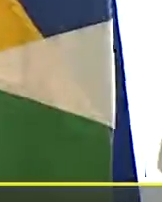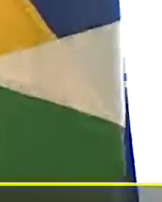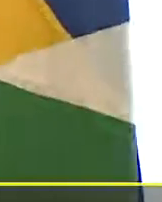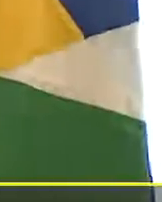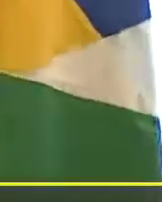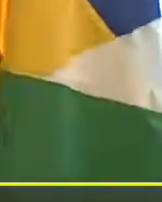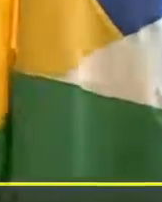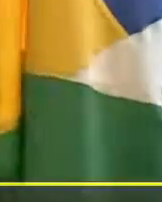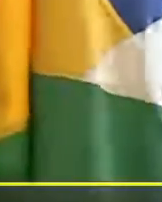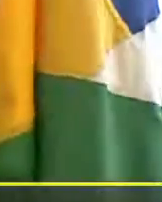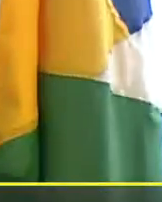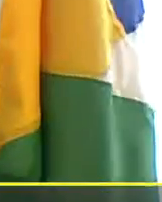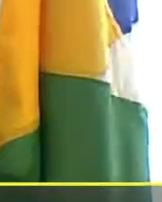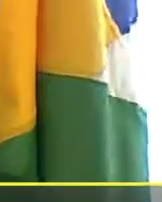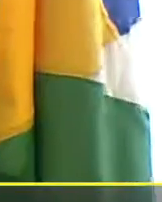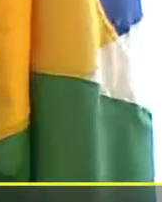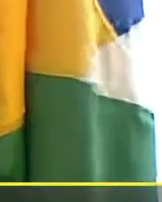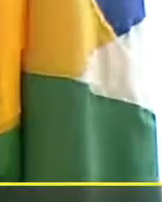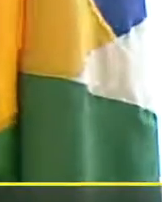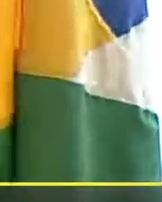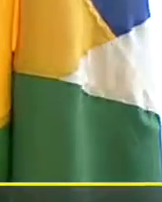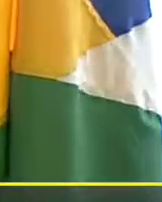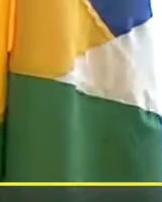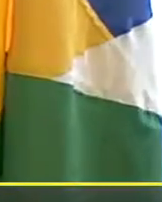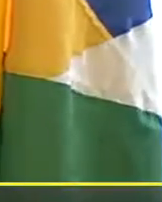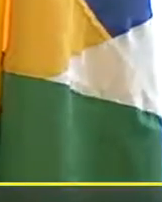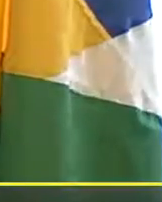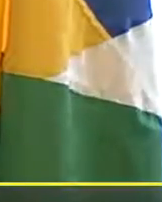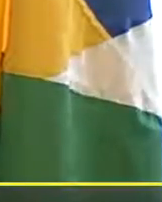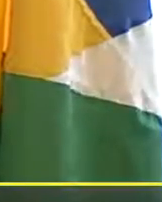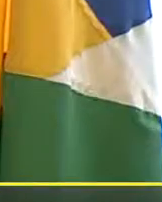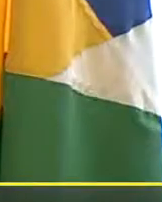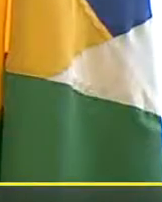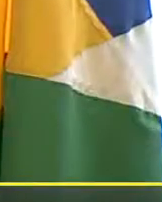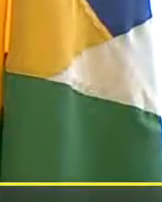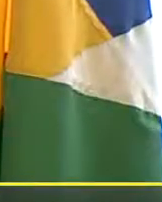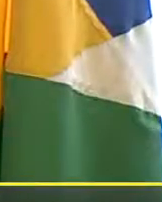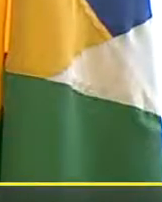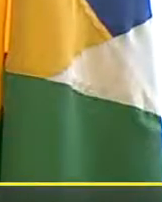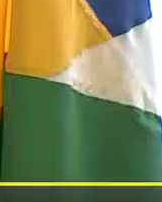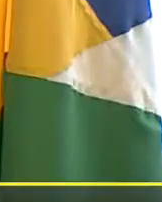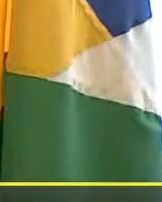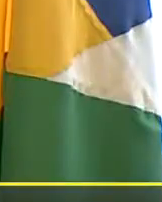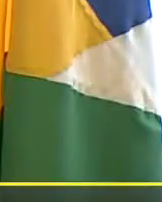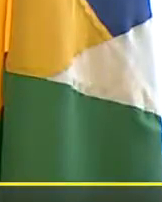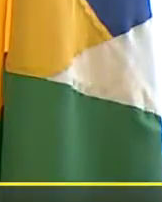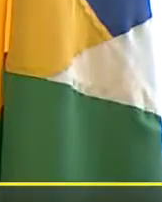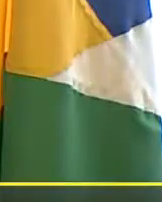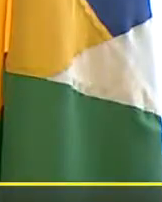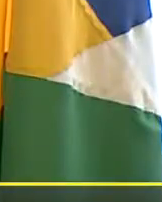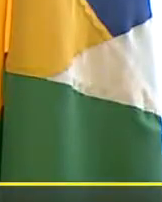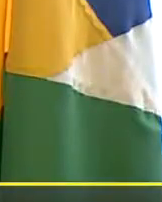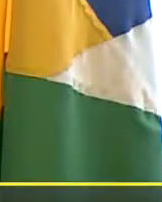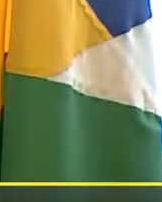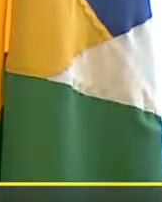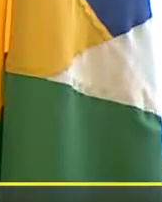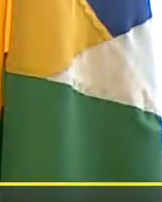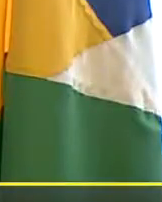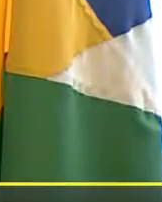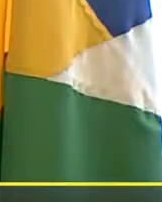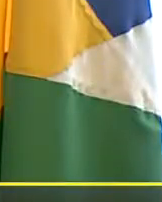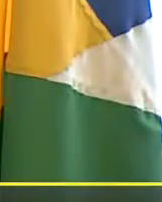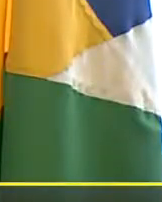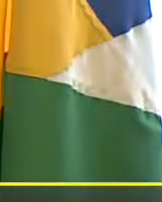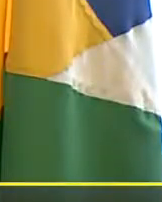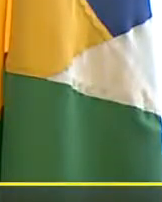começa pela revisão das normas e das legislações no estado né com isso